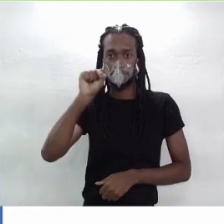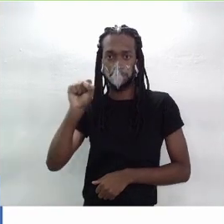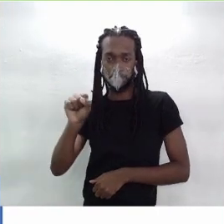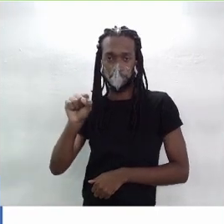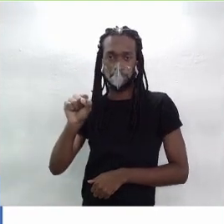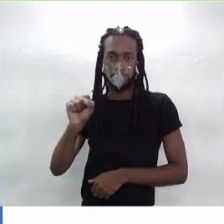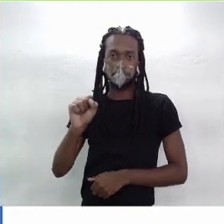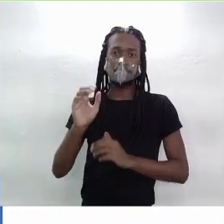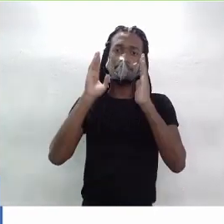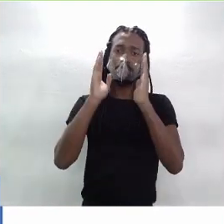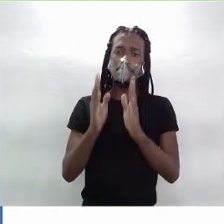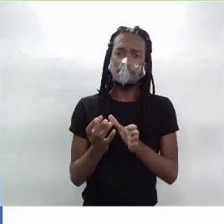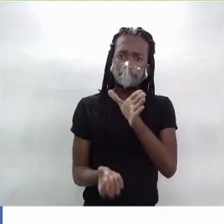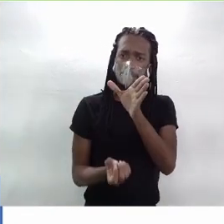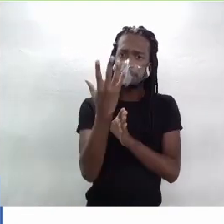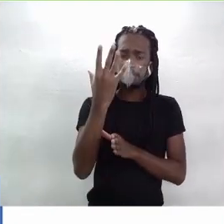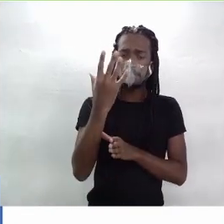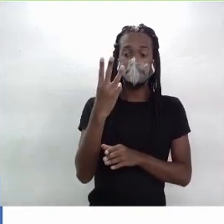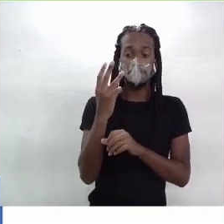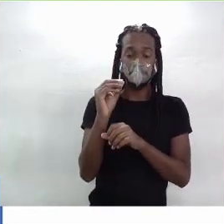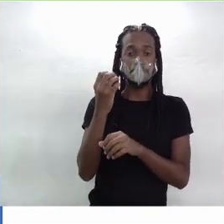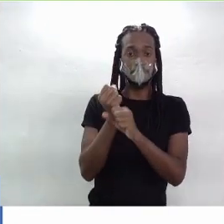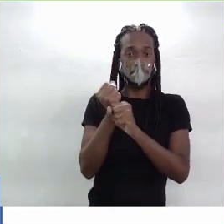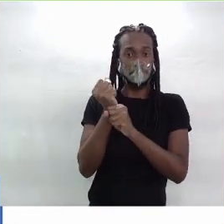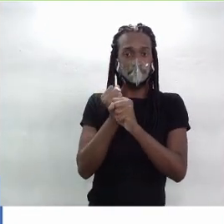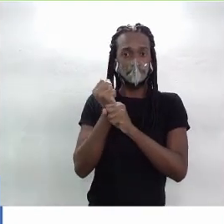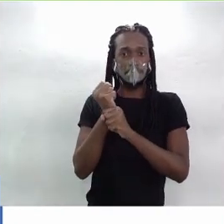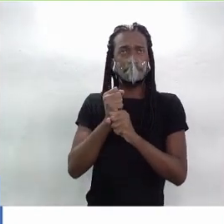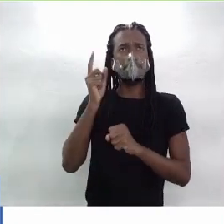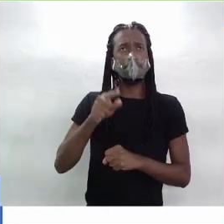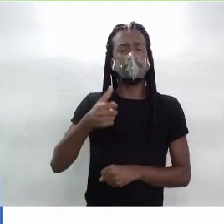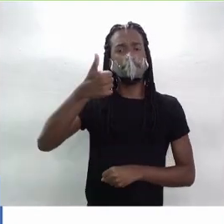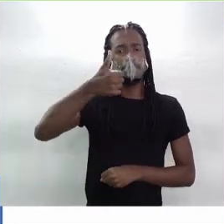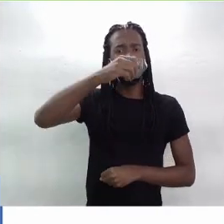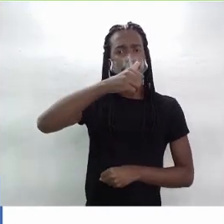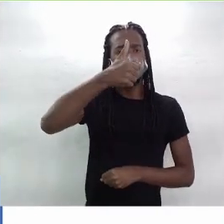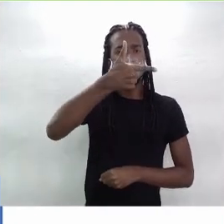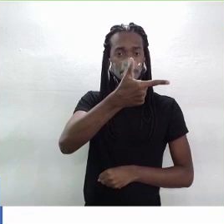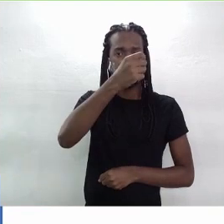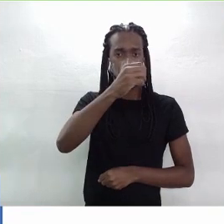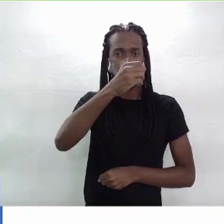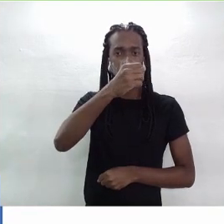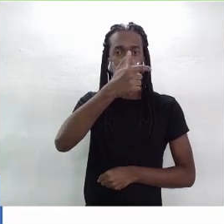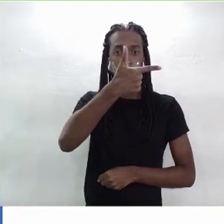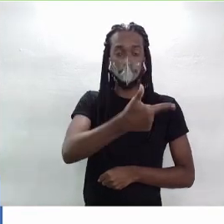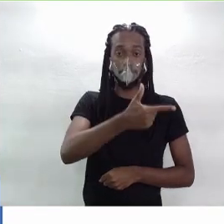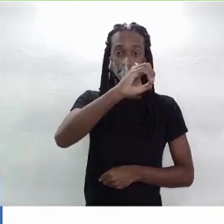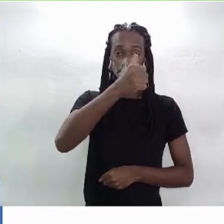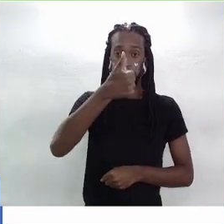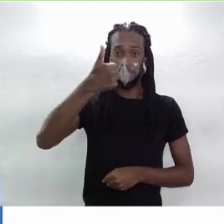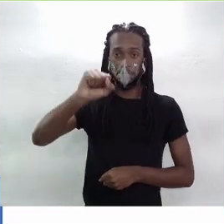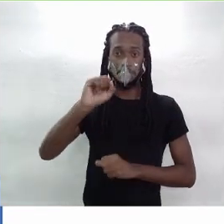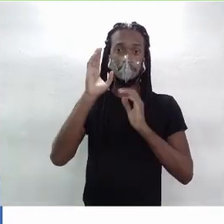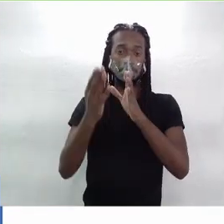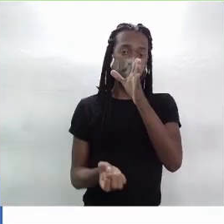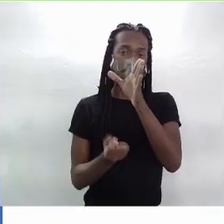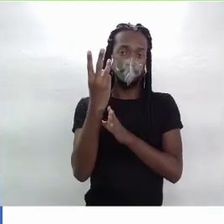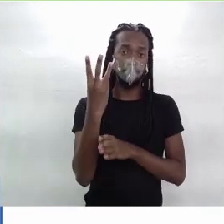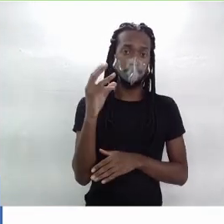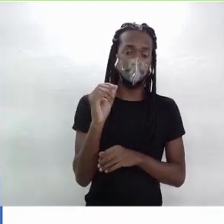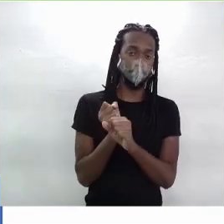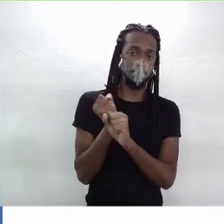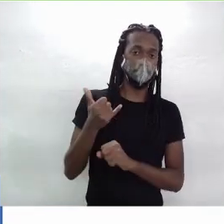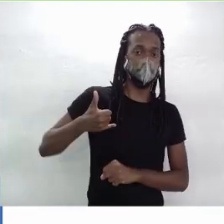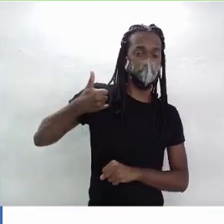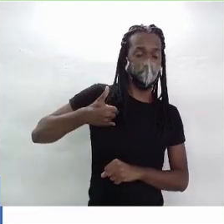1988 fez 30 anos em 2018 e é um marco nos direitos